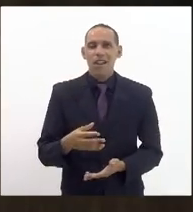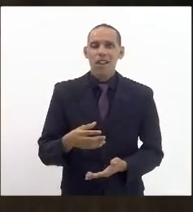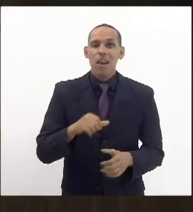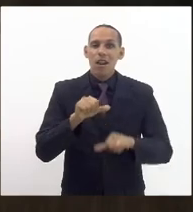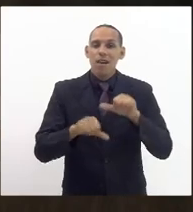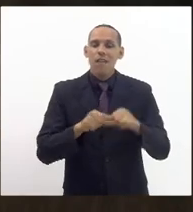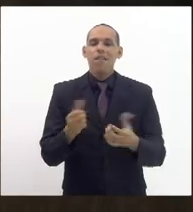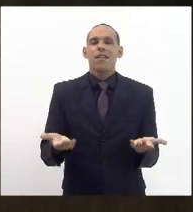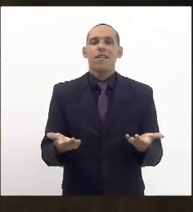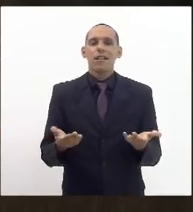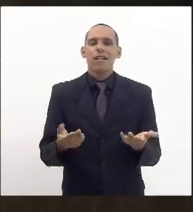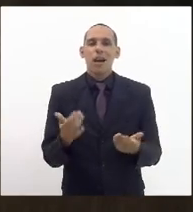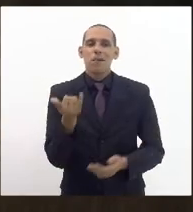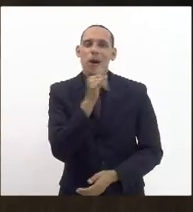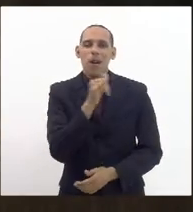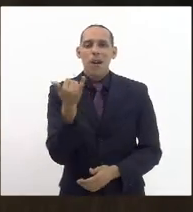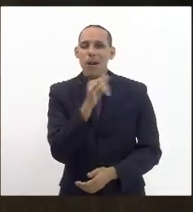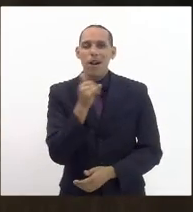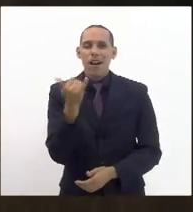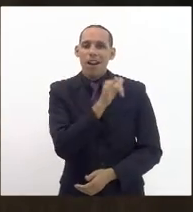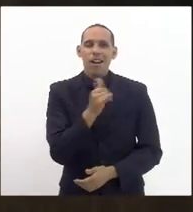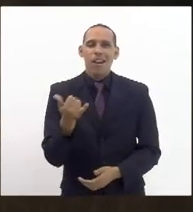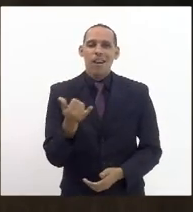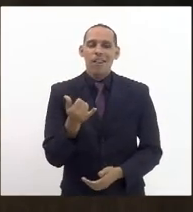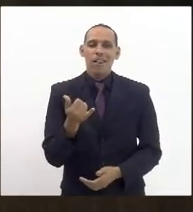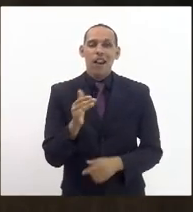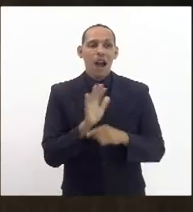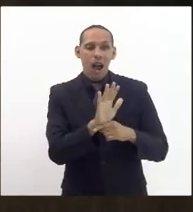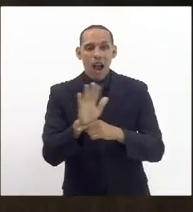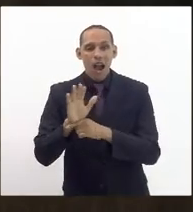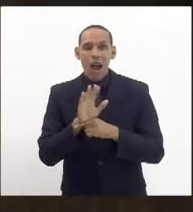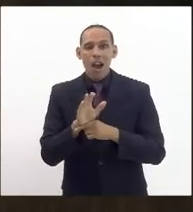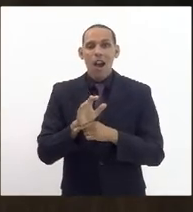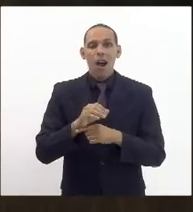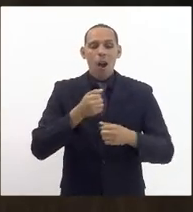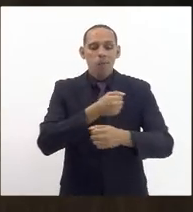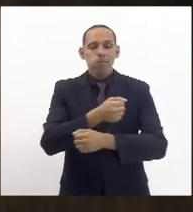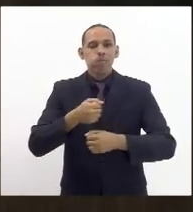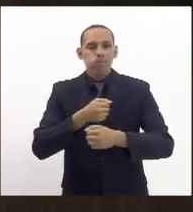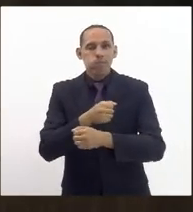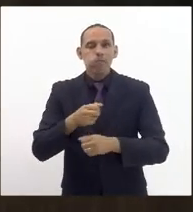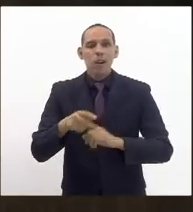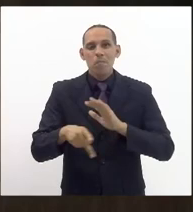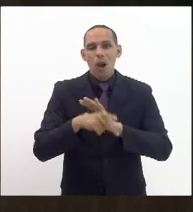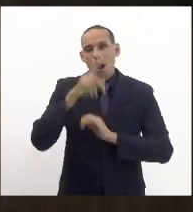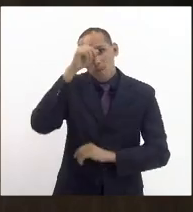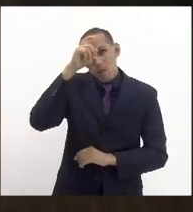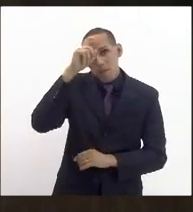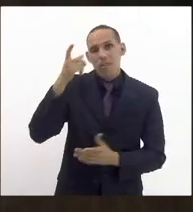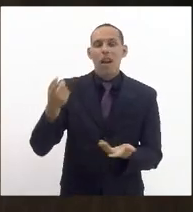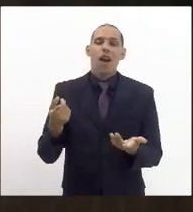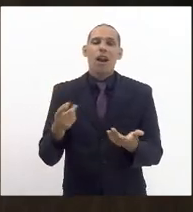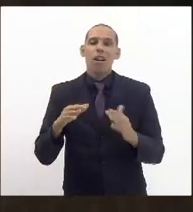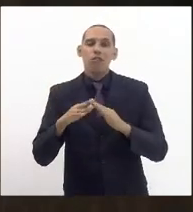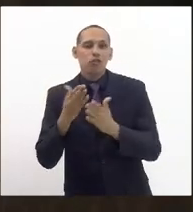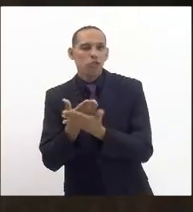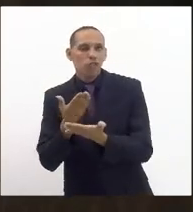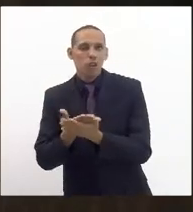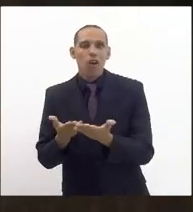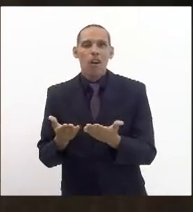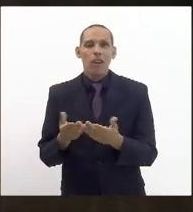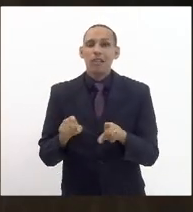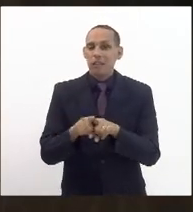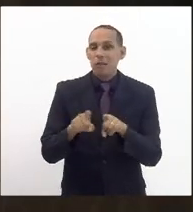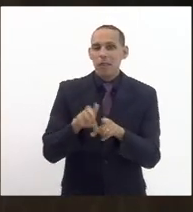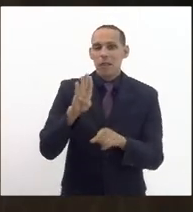em energia, tanto para mover cozinhas hospitalares, cozinhas escolares, como também os biofertilizantes, que servem